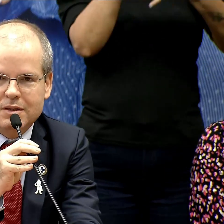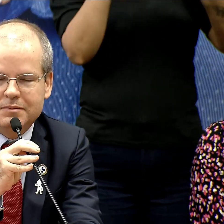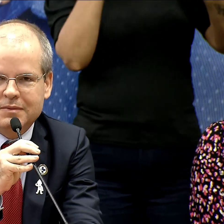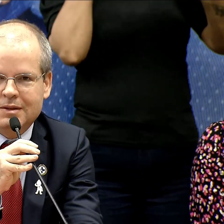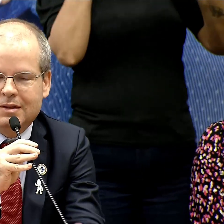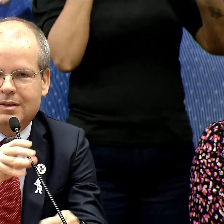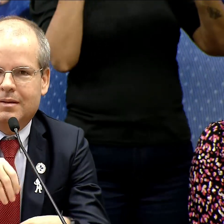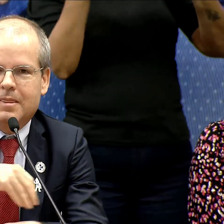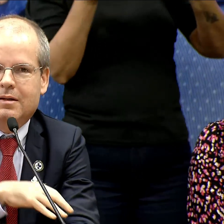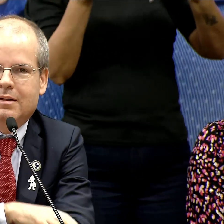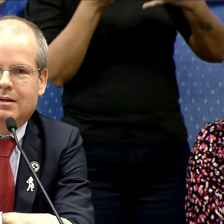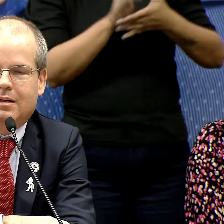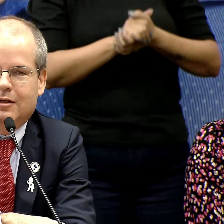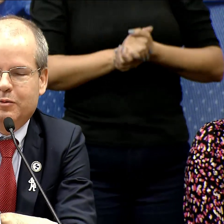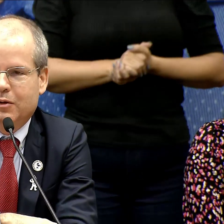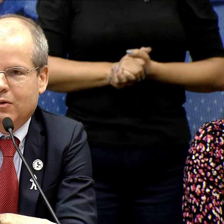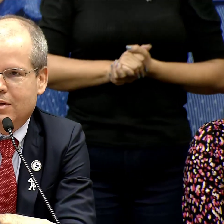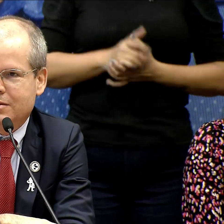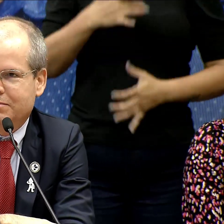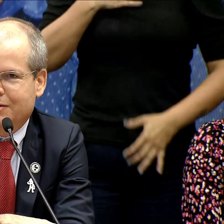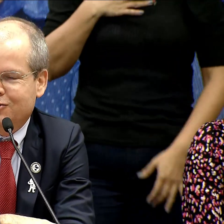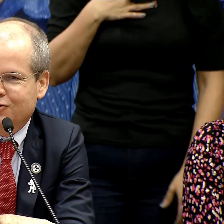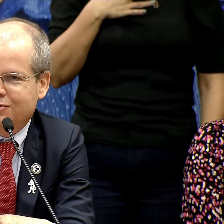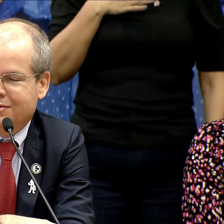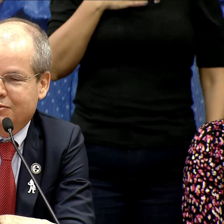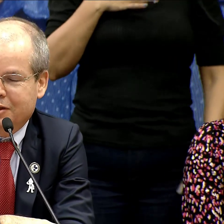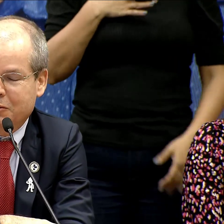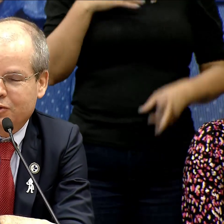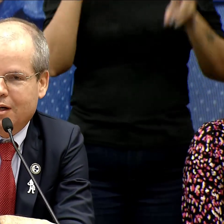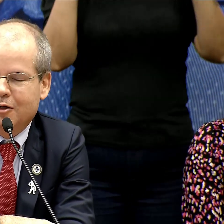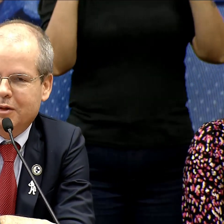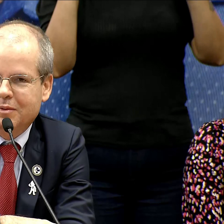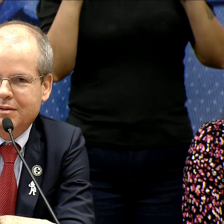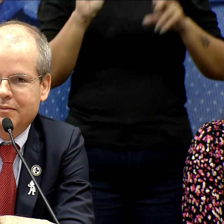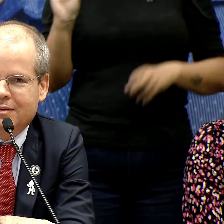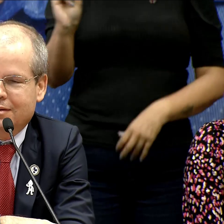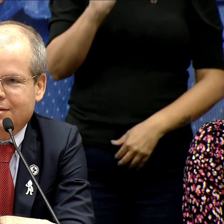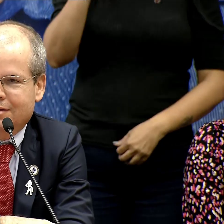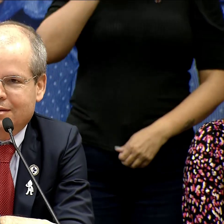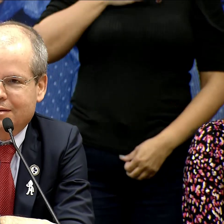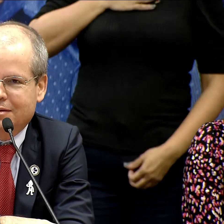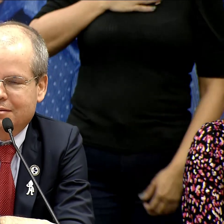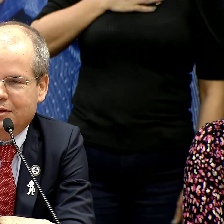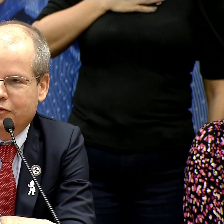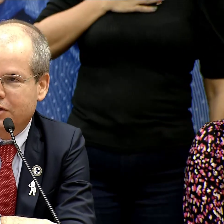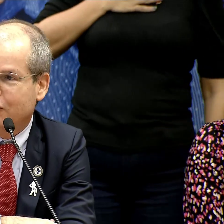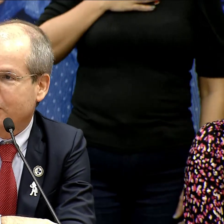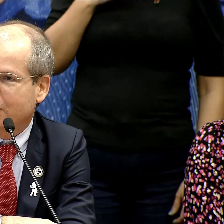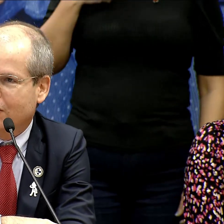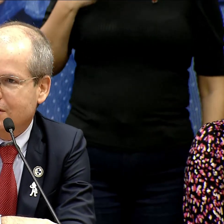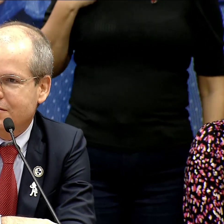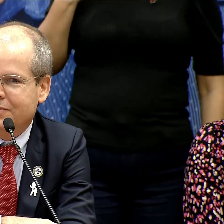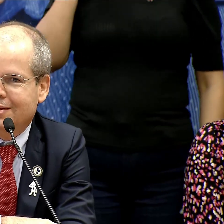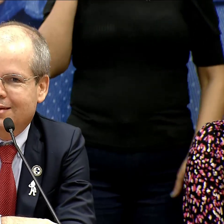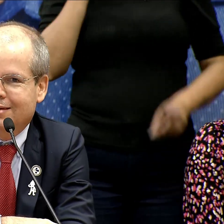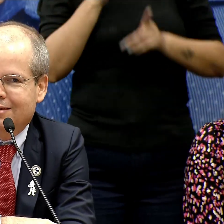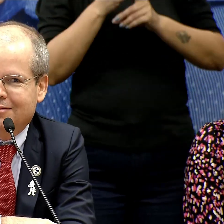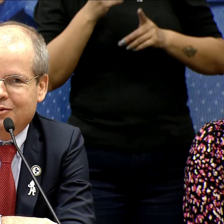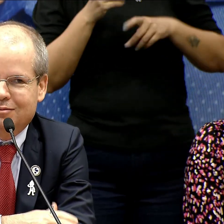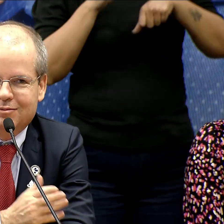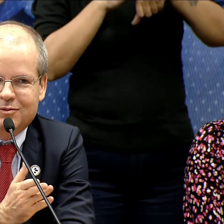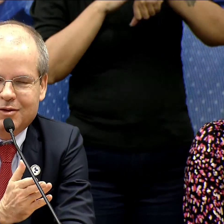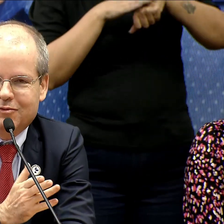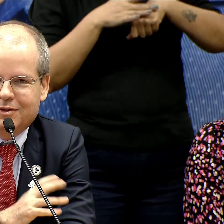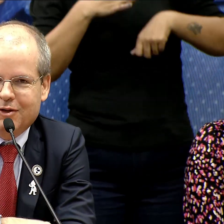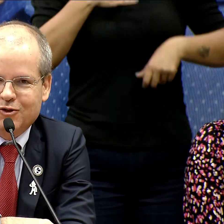mencionados aqui. A tuberculose é um assunto, é um tema muito caro para mim. Eu vim da tuberculose,